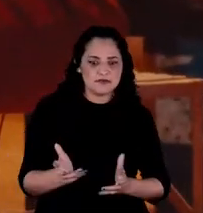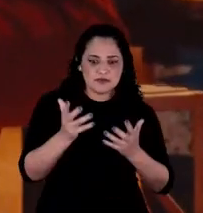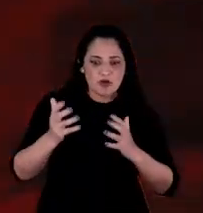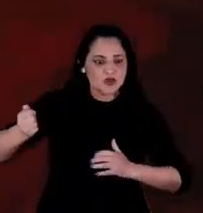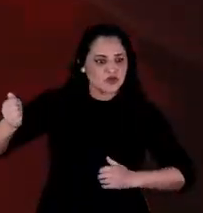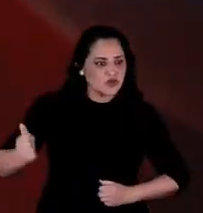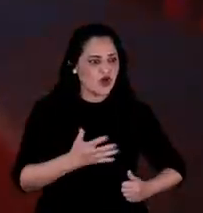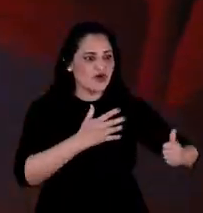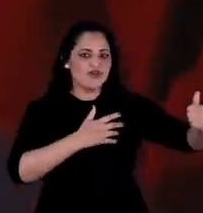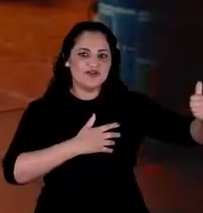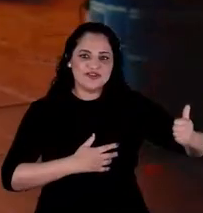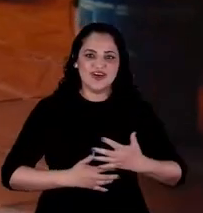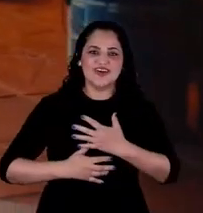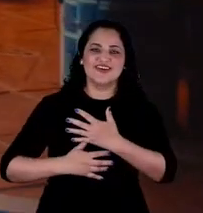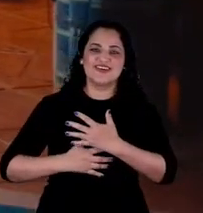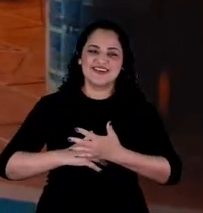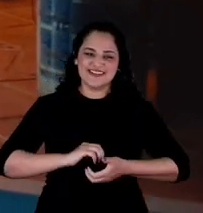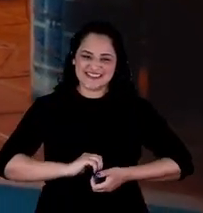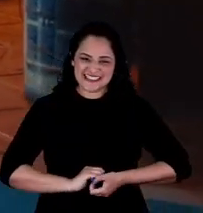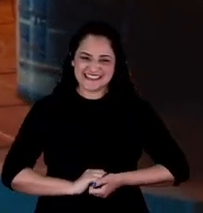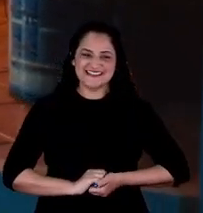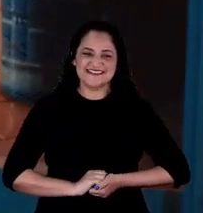promove inovações